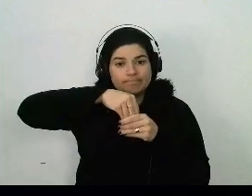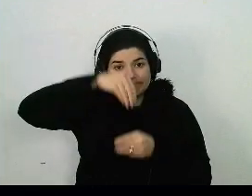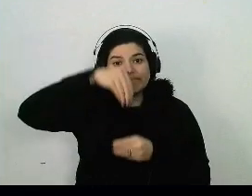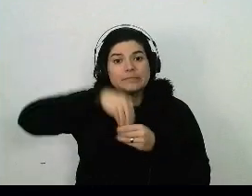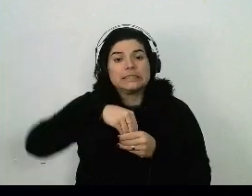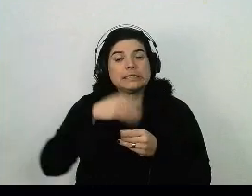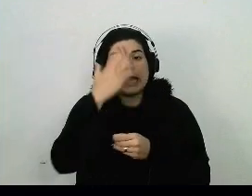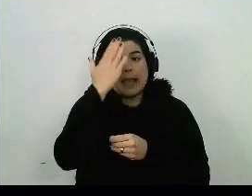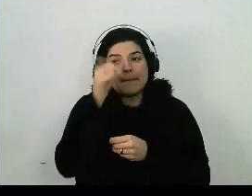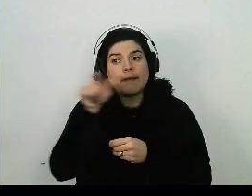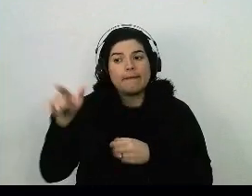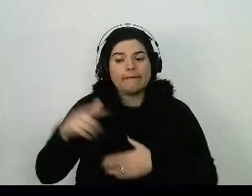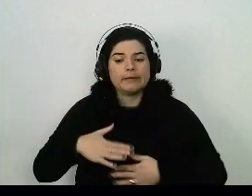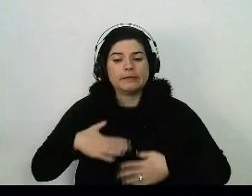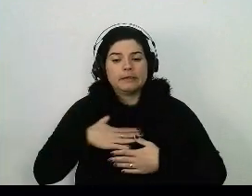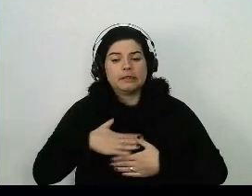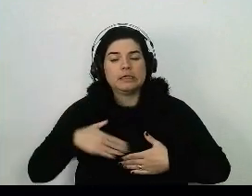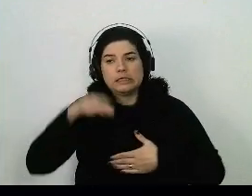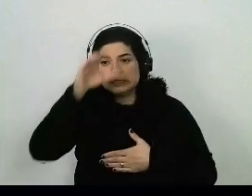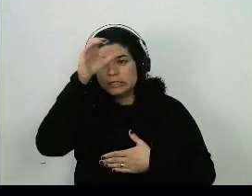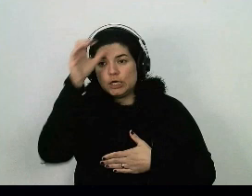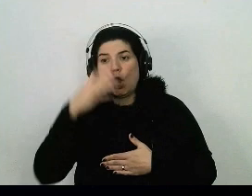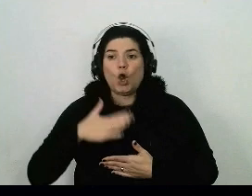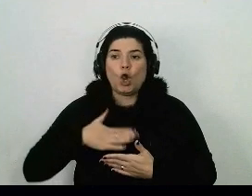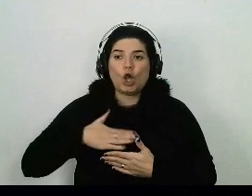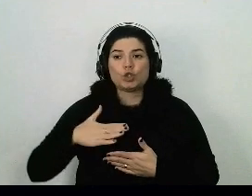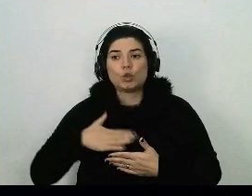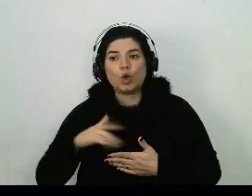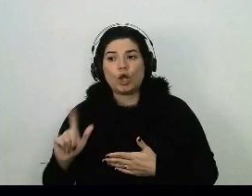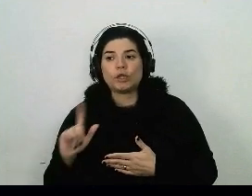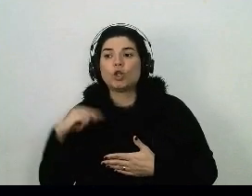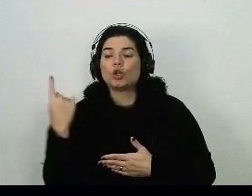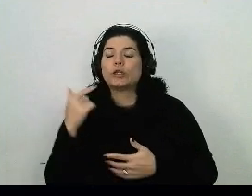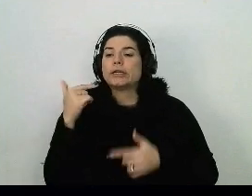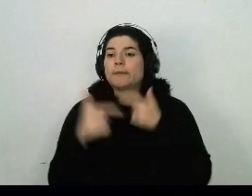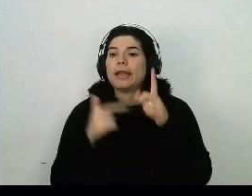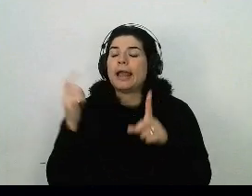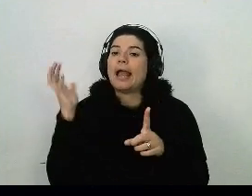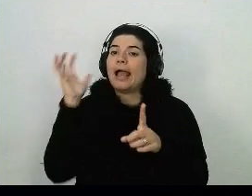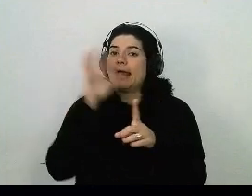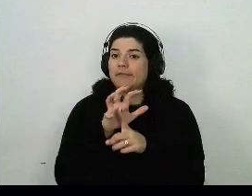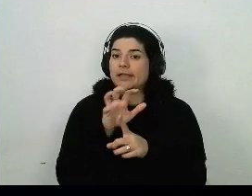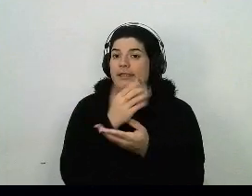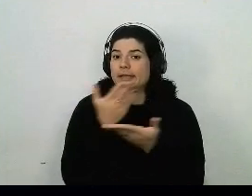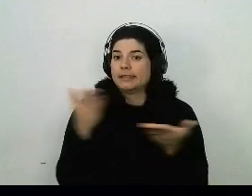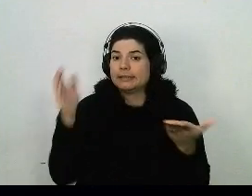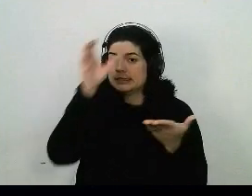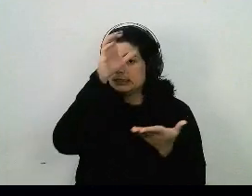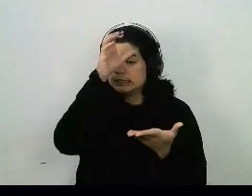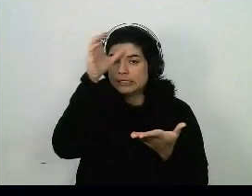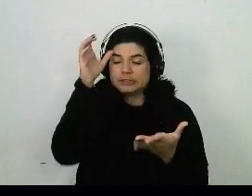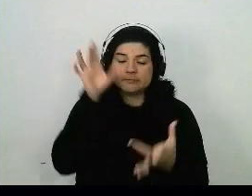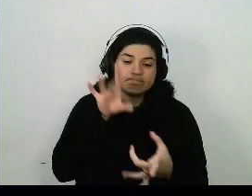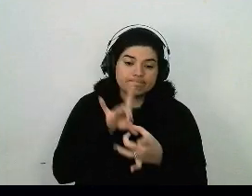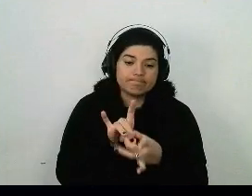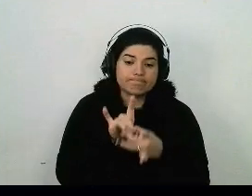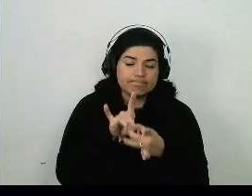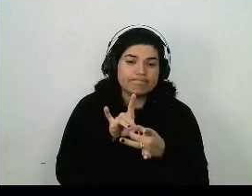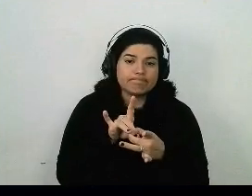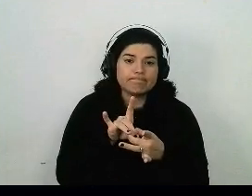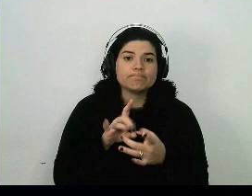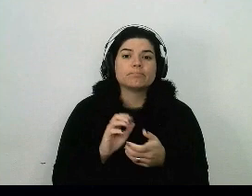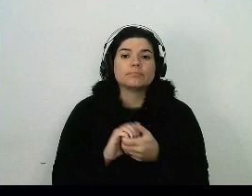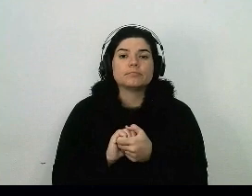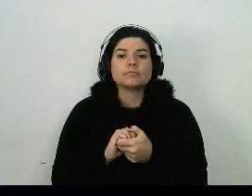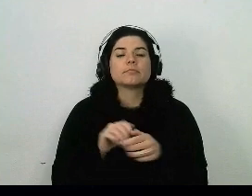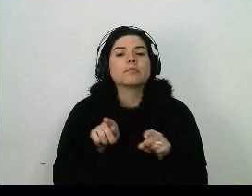com o nosso serviço o quanto o nosso serviço está impactando na retenção desses clientes principalmente para clientes externo quais